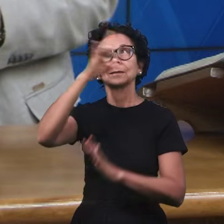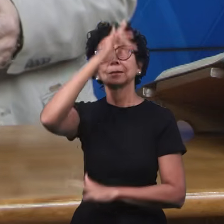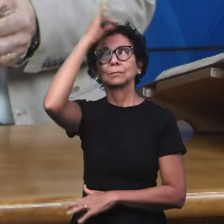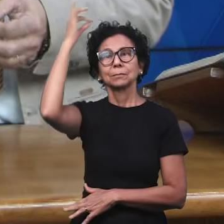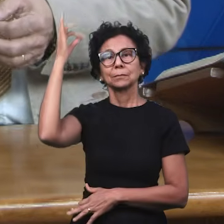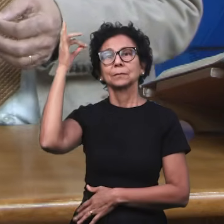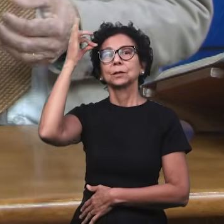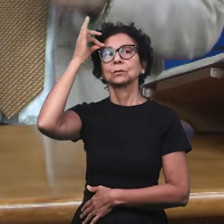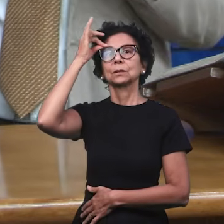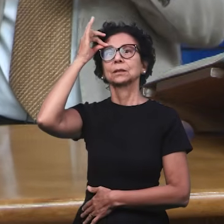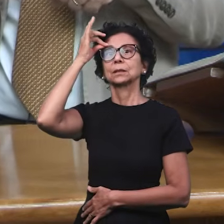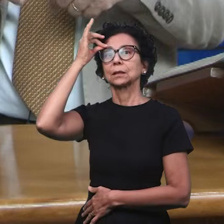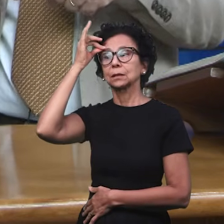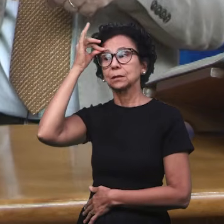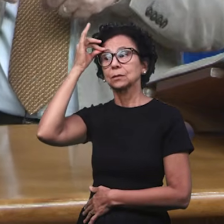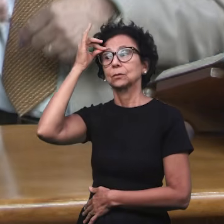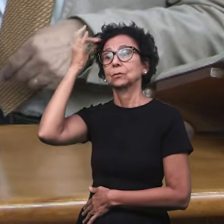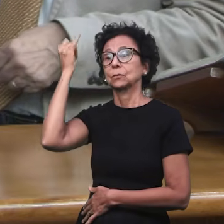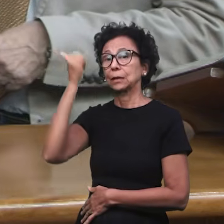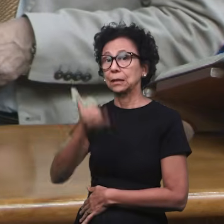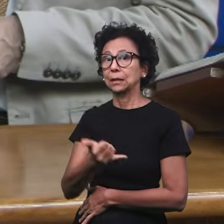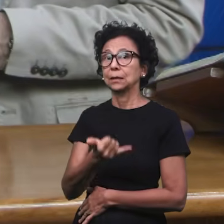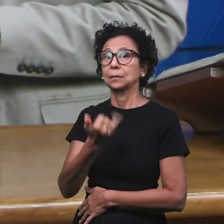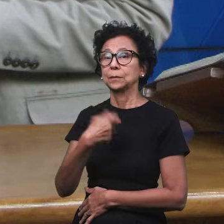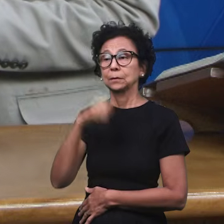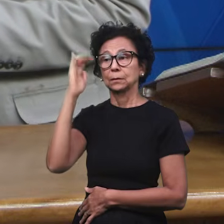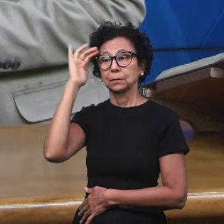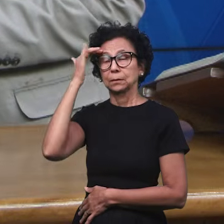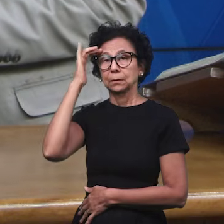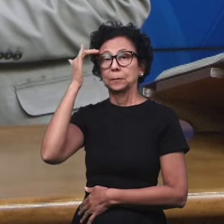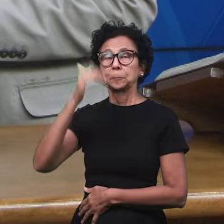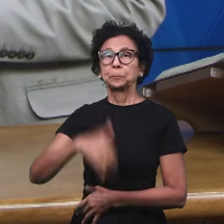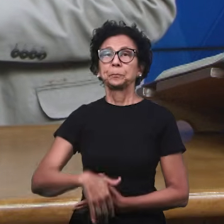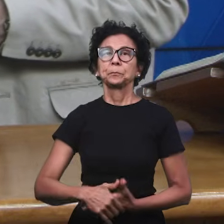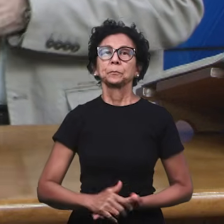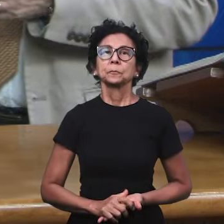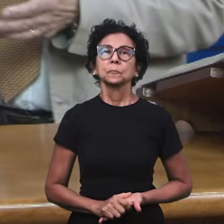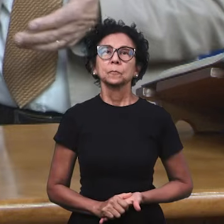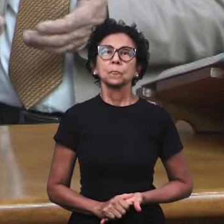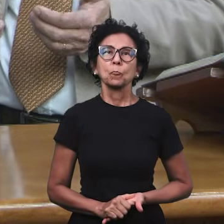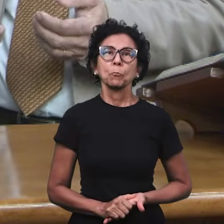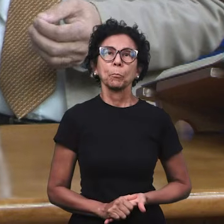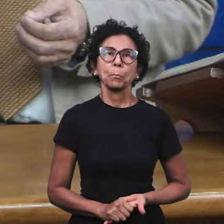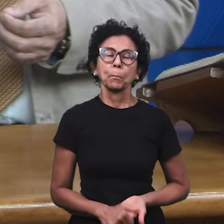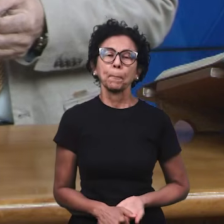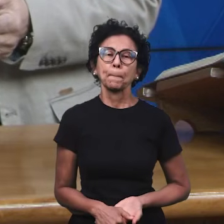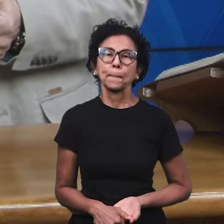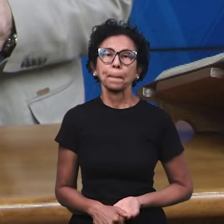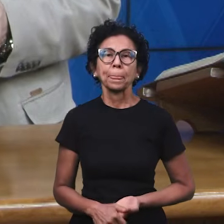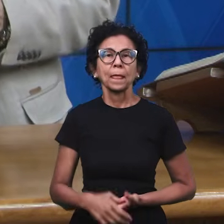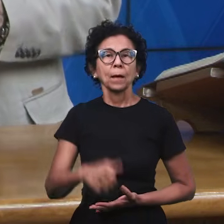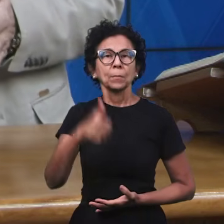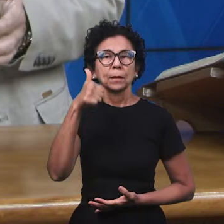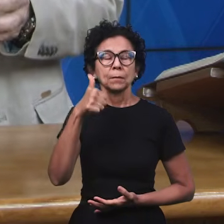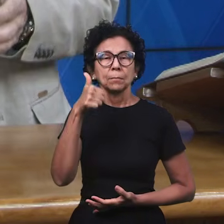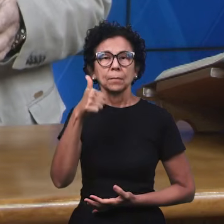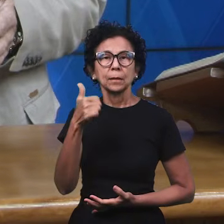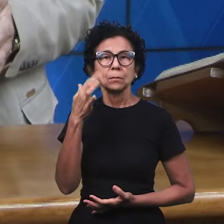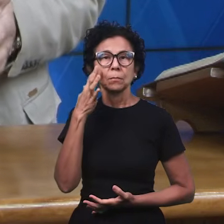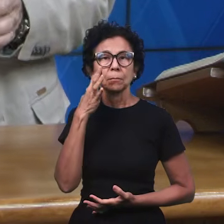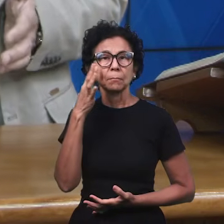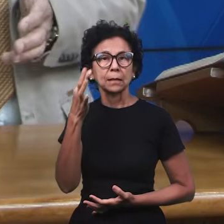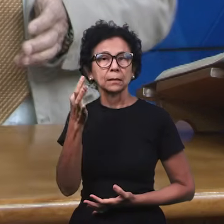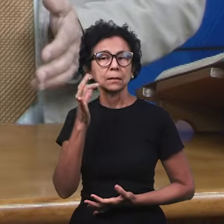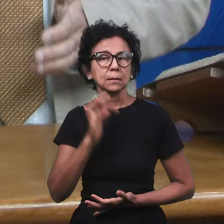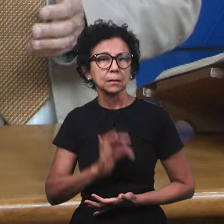discernir aquilo que ele está falando para aplicar na nossa vida. Ouça antes de responder. Às vezes é